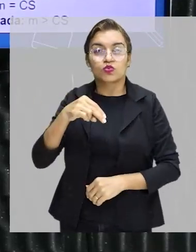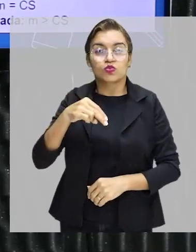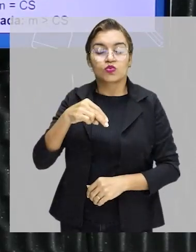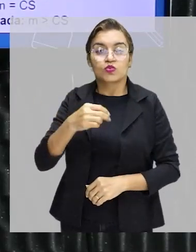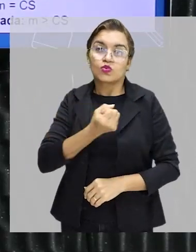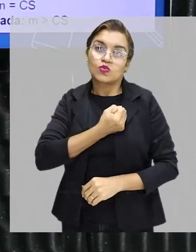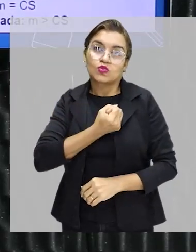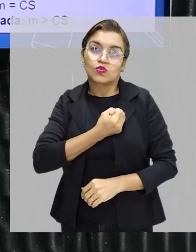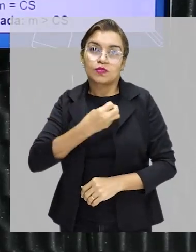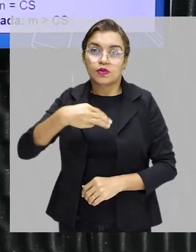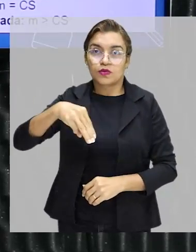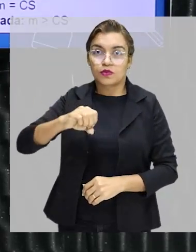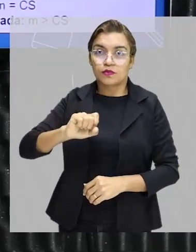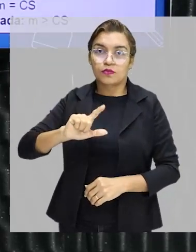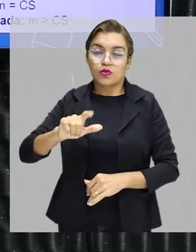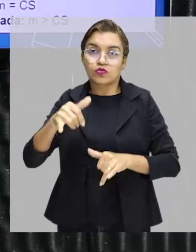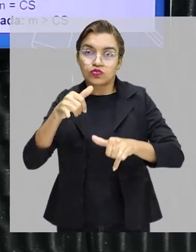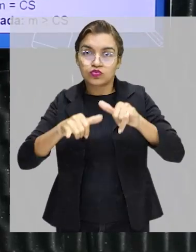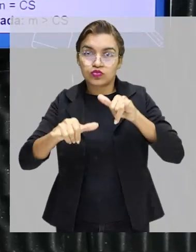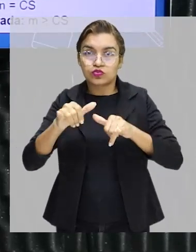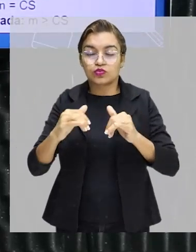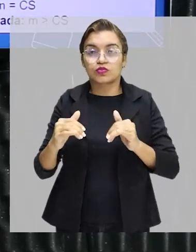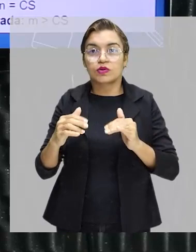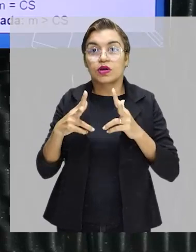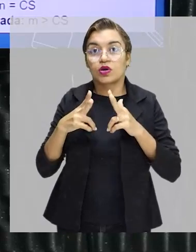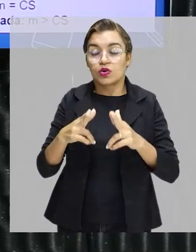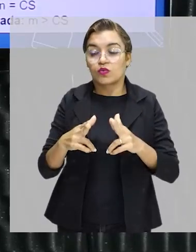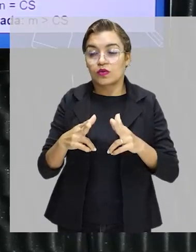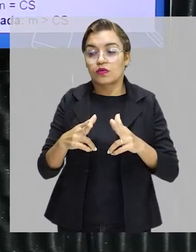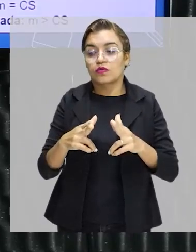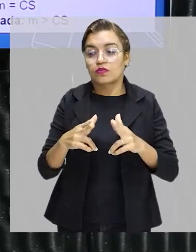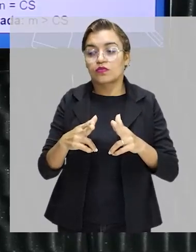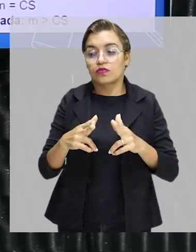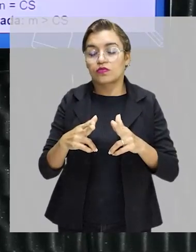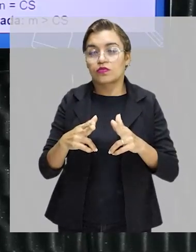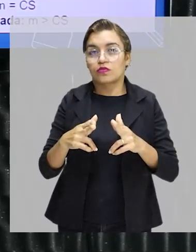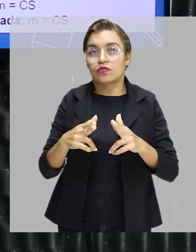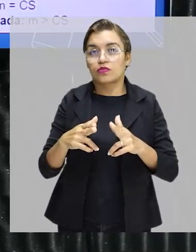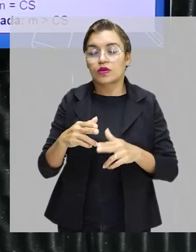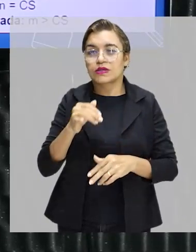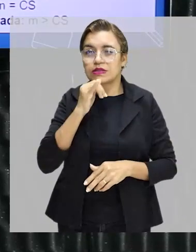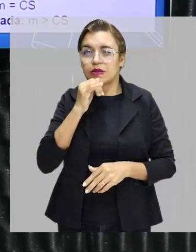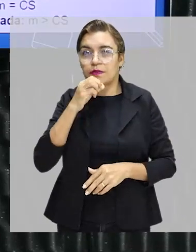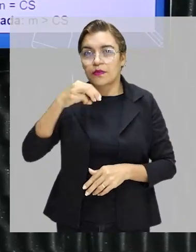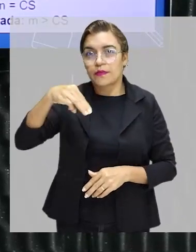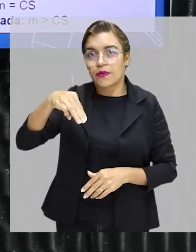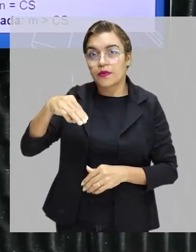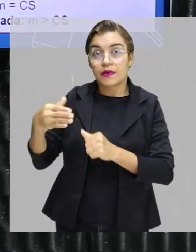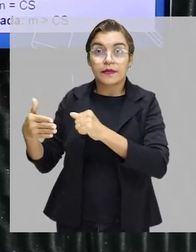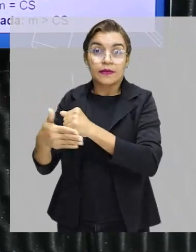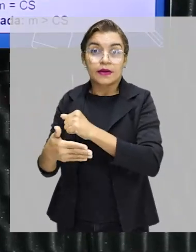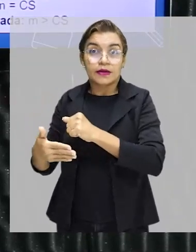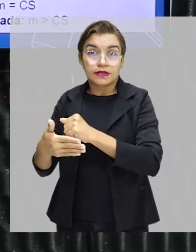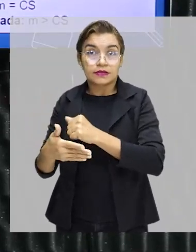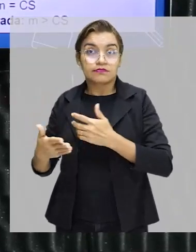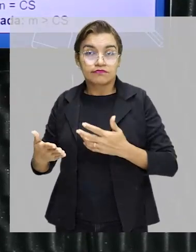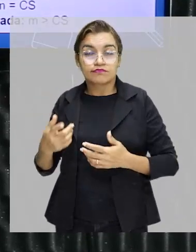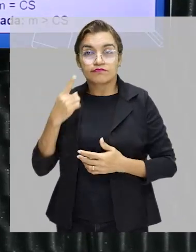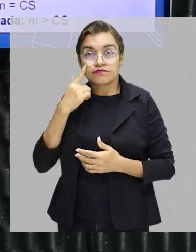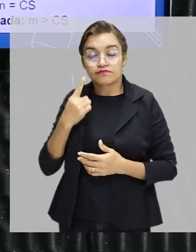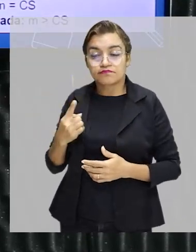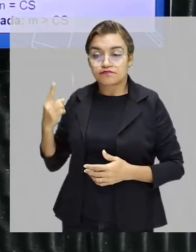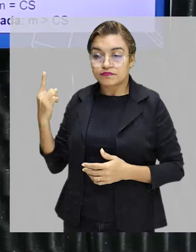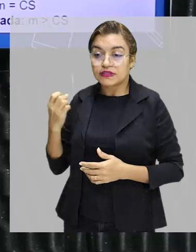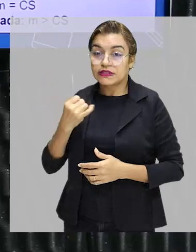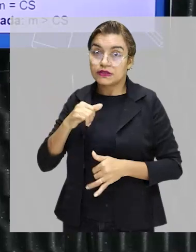ácido vai reagir, né? Vai ser igual ao número de mols da base nessa reação. Sendo assim, se